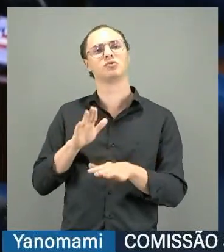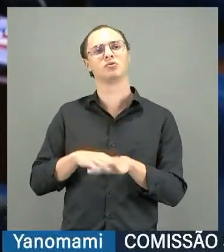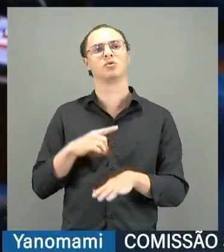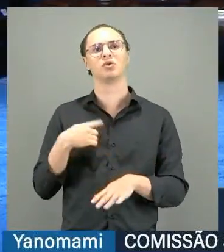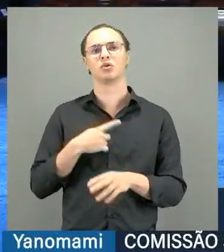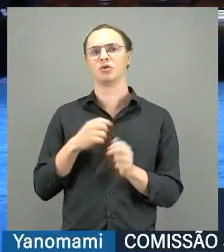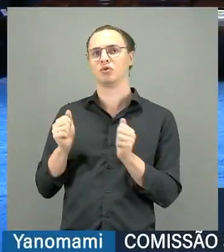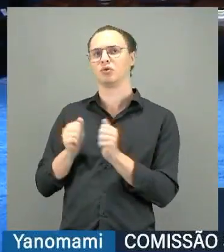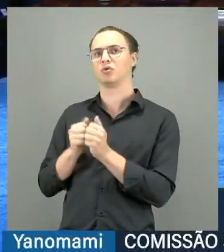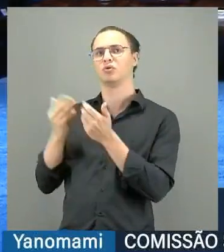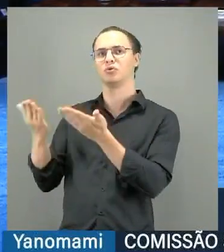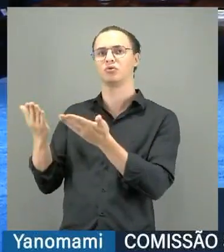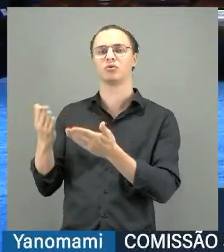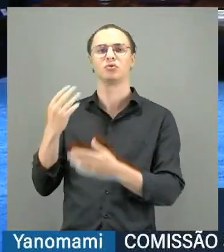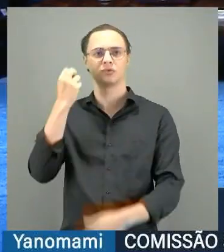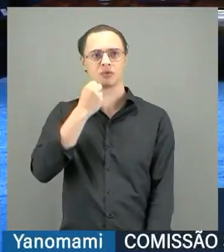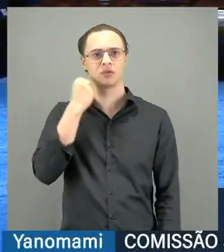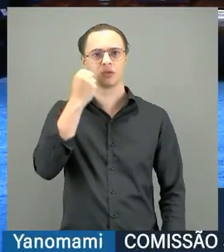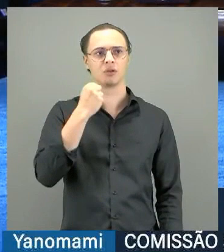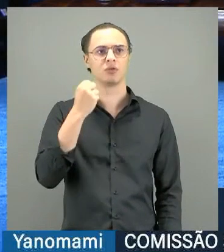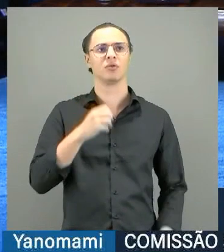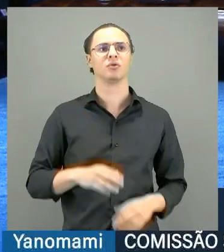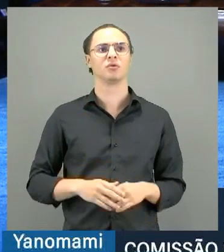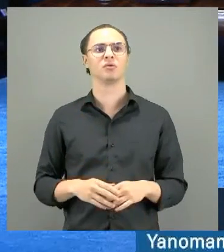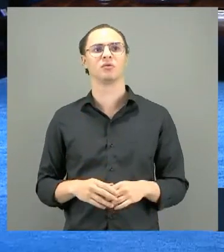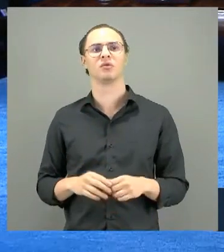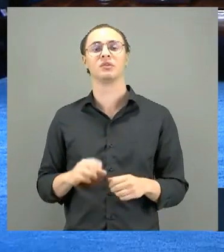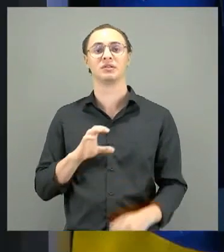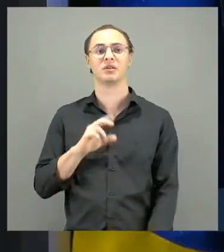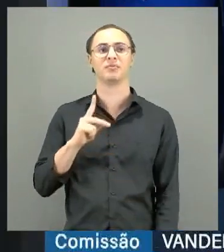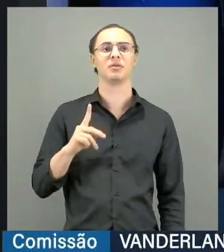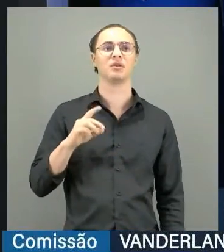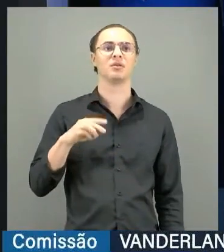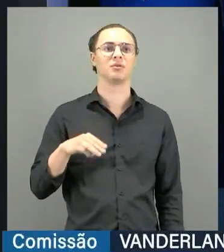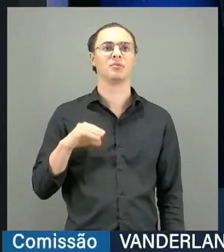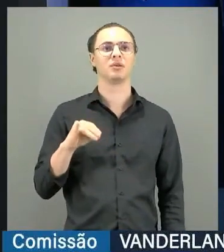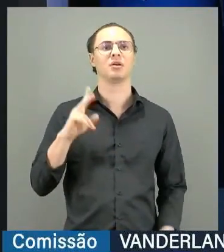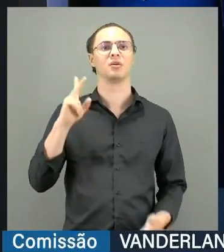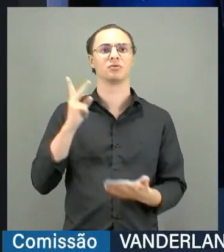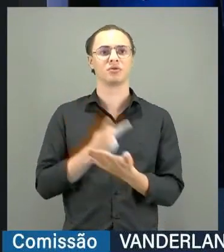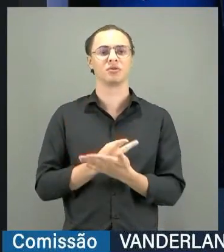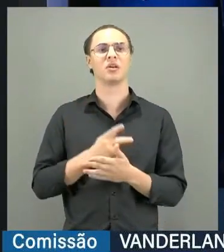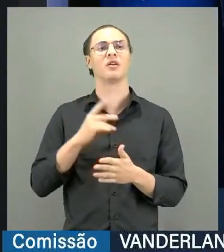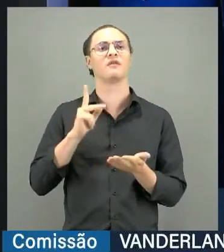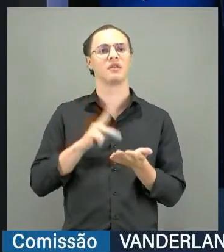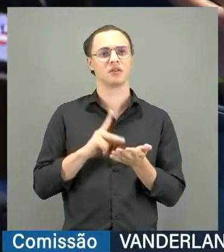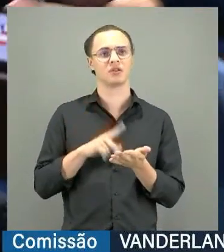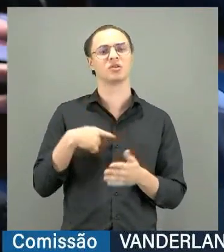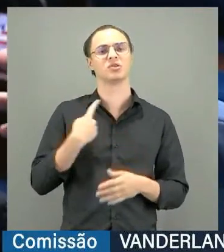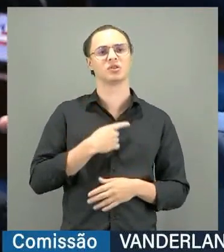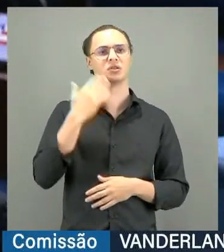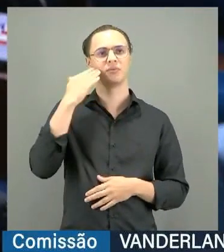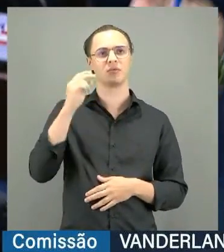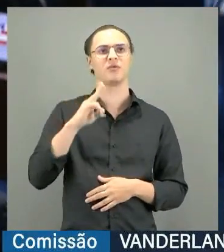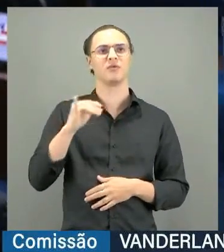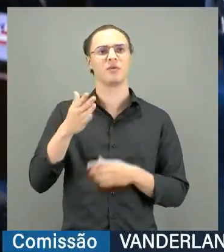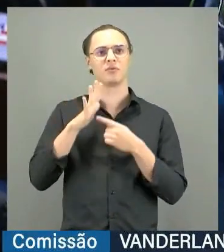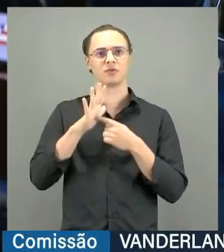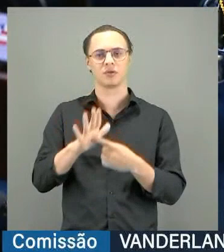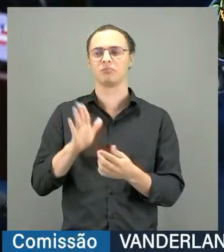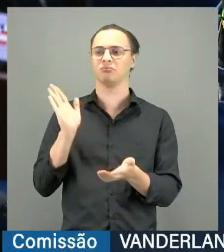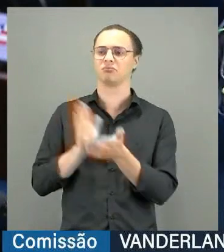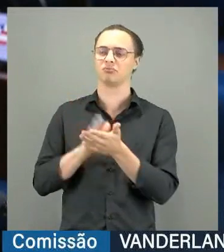pode contar comigo senador Magno Malta para que essa CPM ocorra e que a verdade a gente sabe ela vai prevalecer